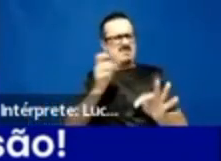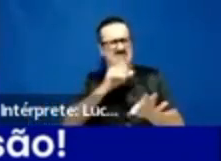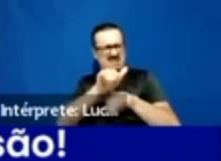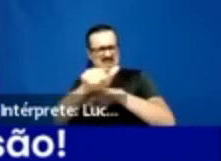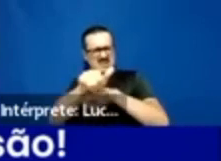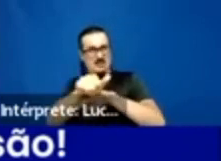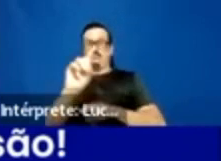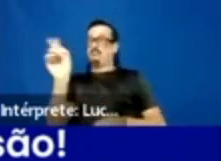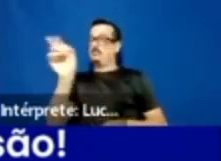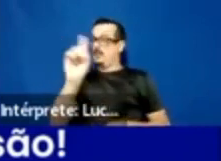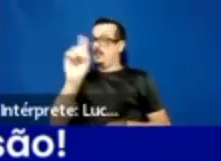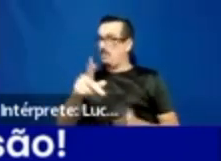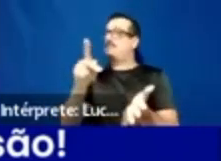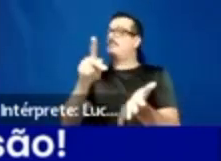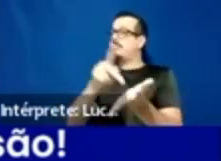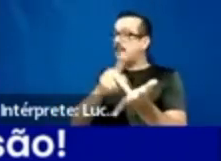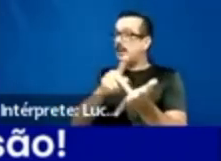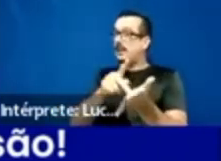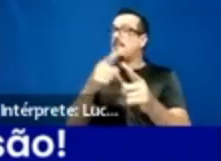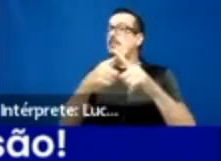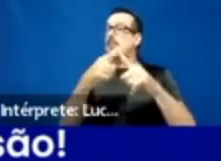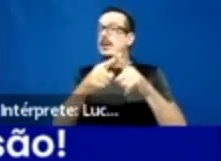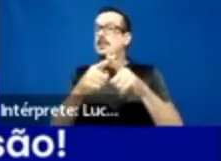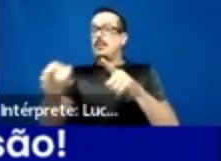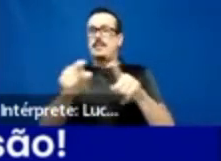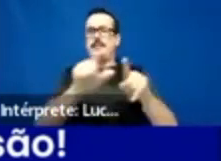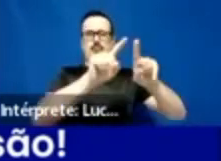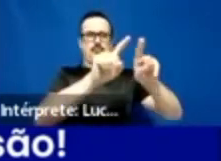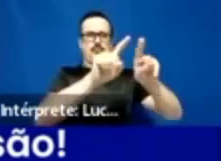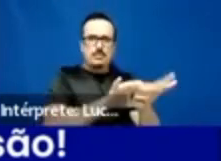Acadêmico e você vai ver lá 47 artigos publicados.